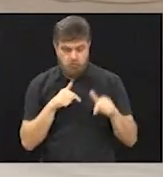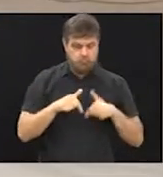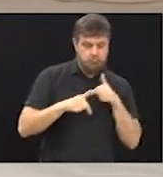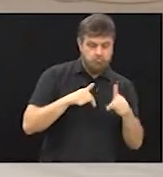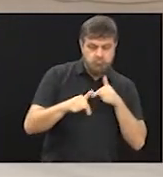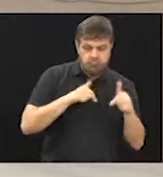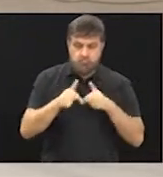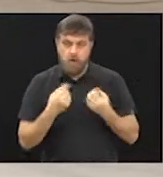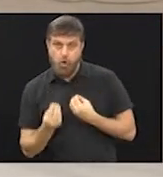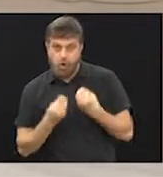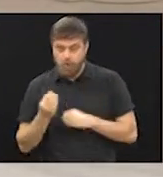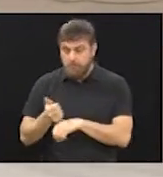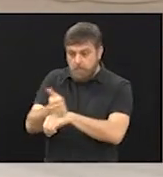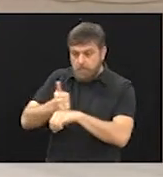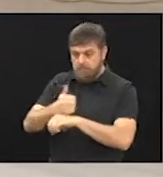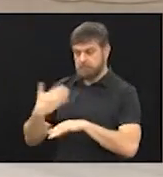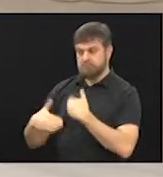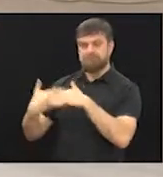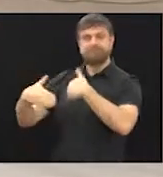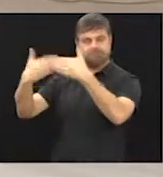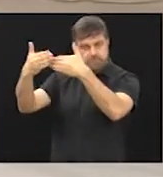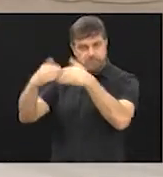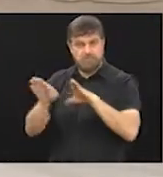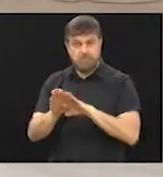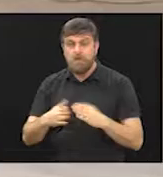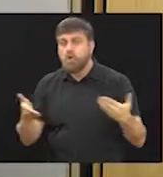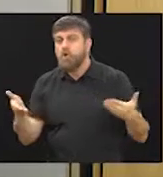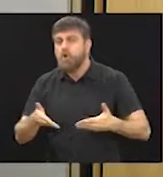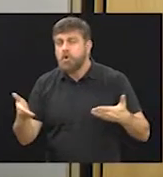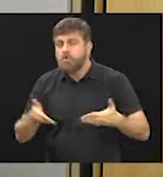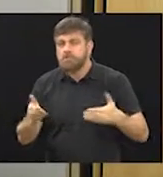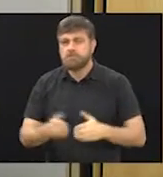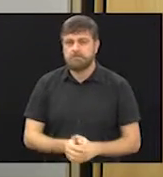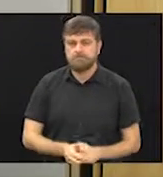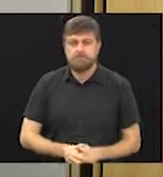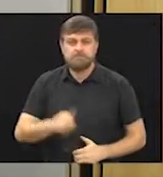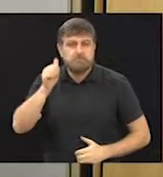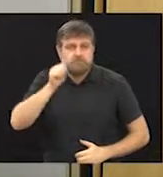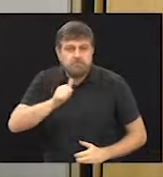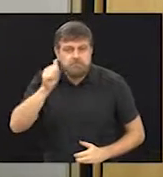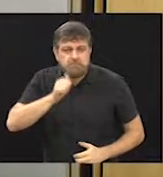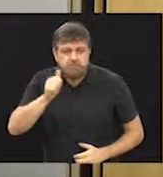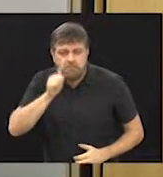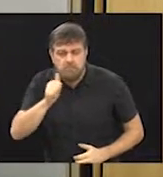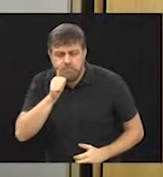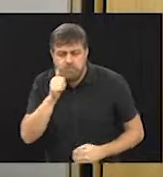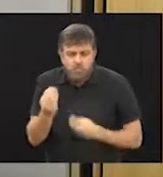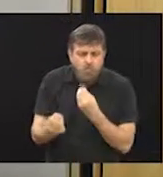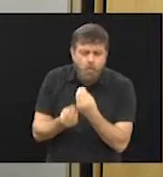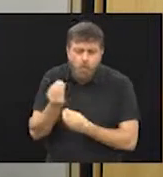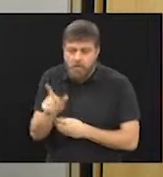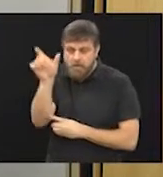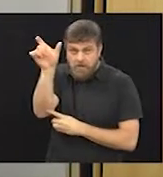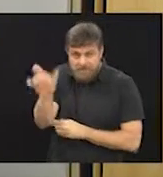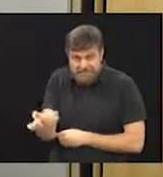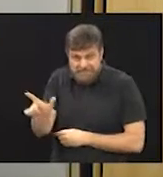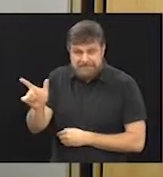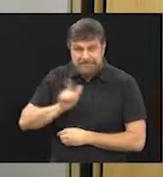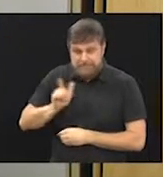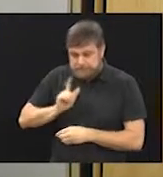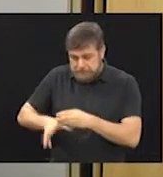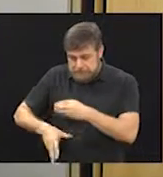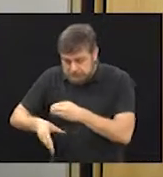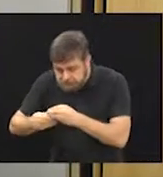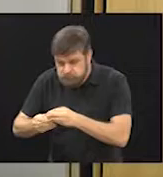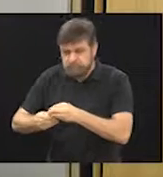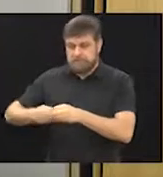seu desenvolvimento profissional. E hoje, a mulher está sendo acrescido à